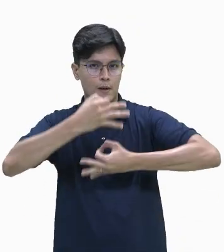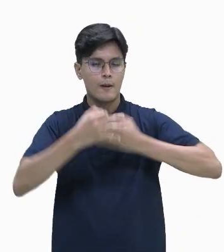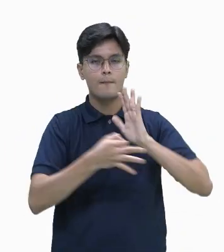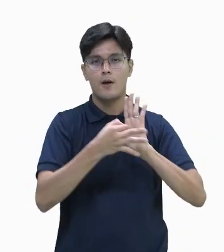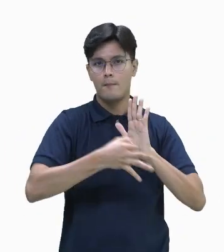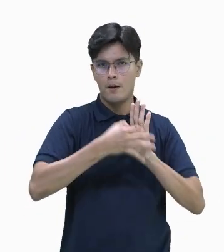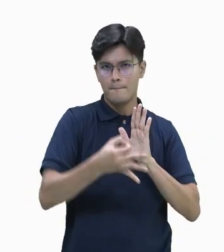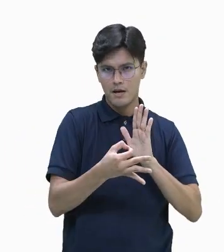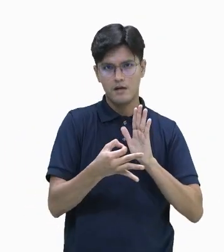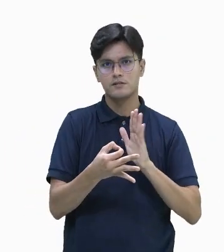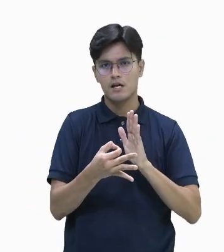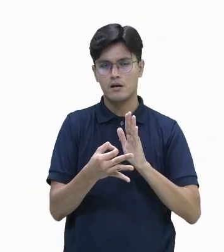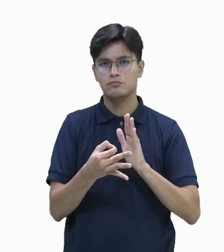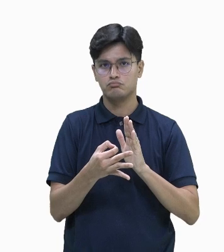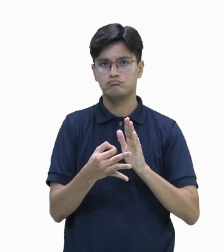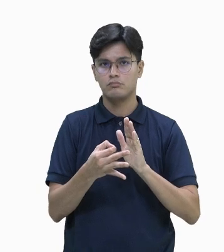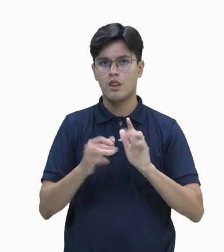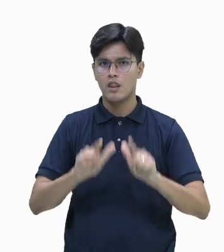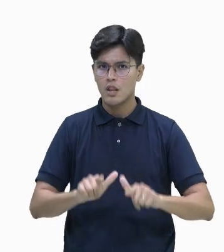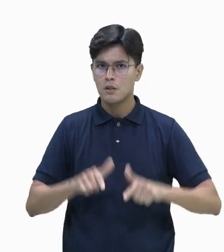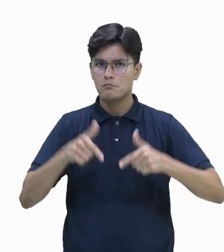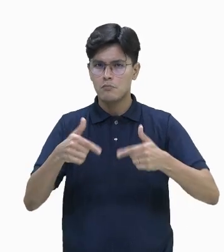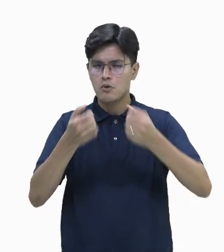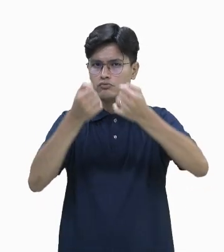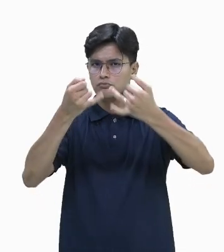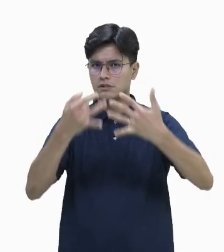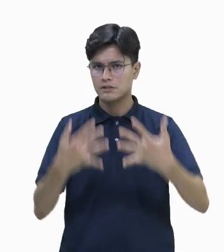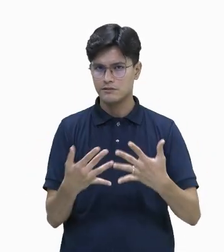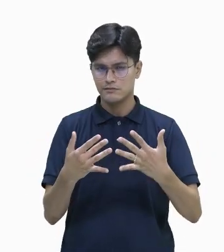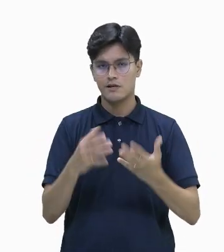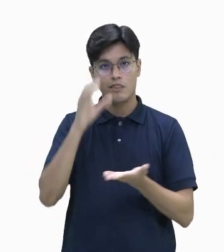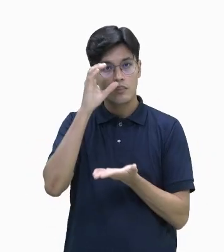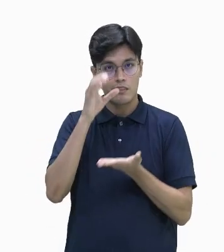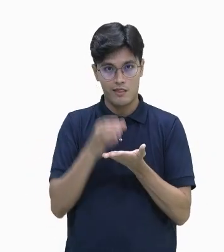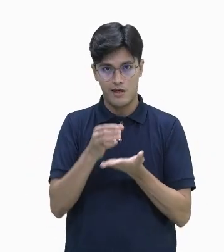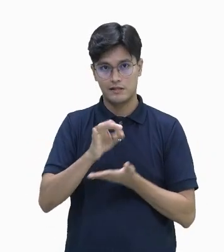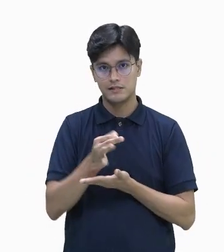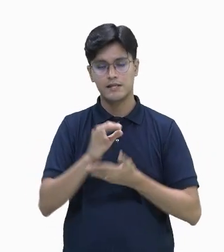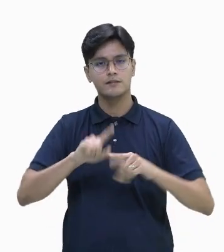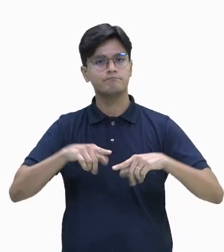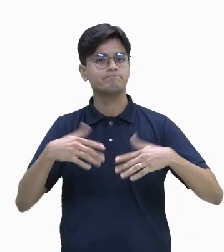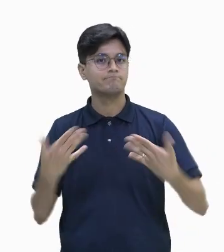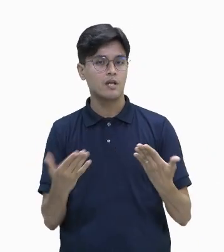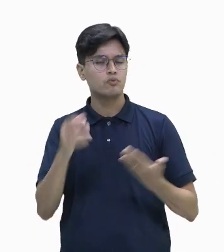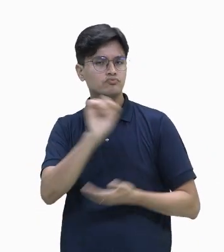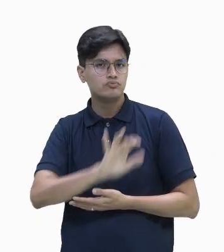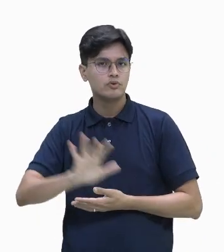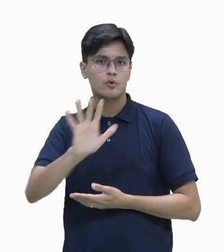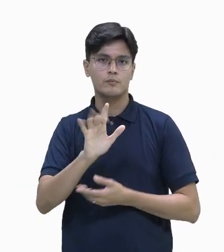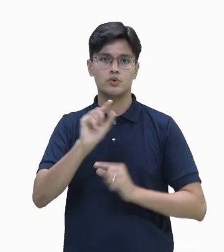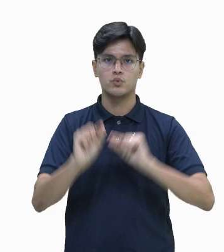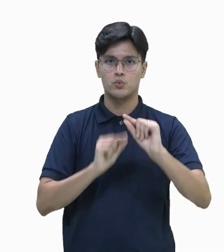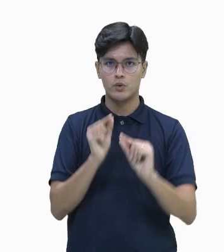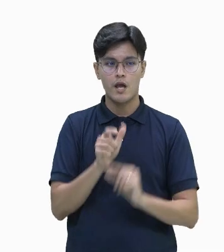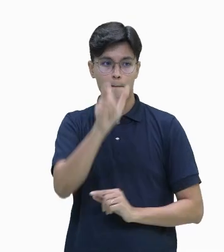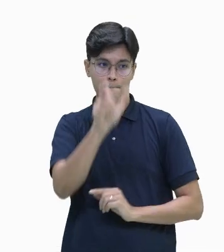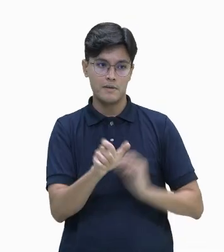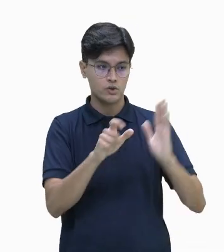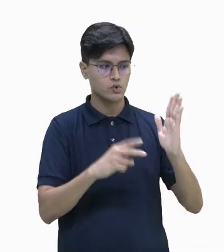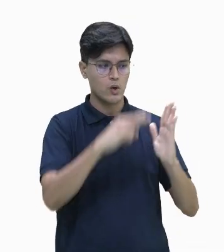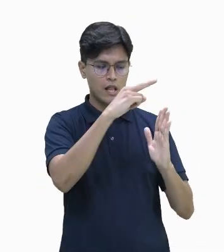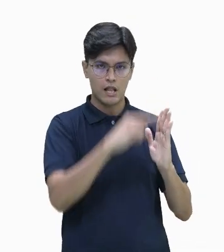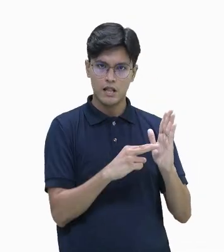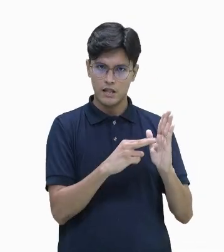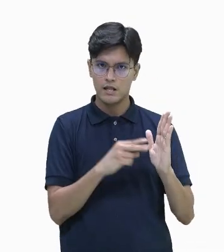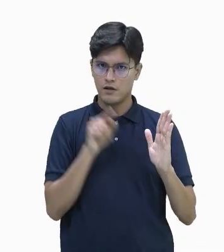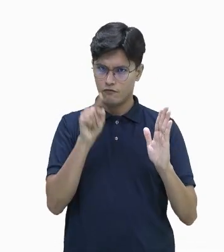defesa da tese, tá bom? Então, em linhas gerais, você vai apresentar para o seu leitor, para o seu ouvinte, o porquê